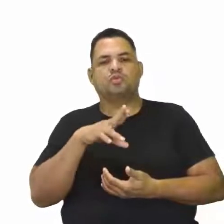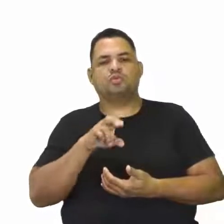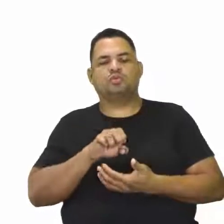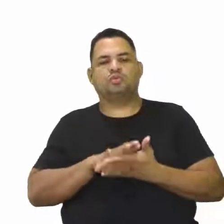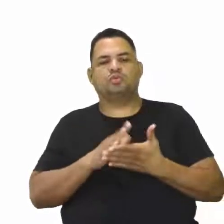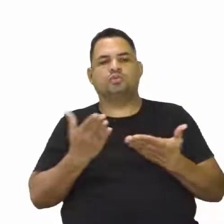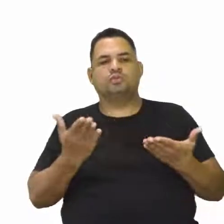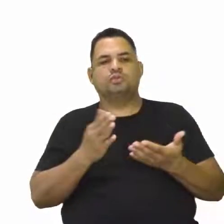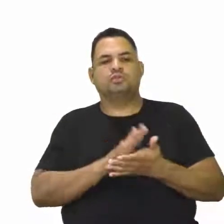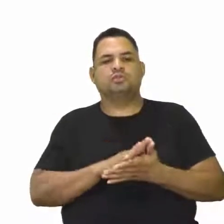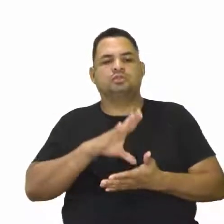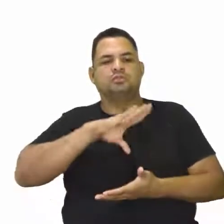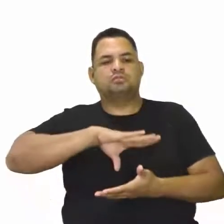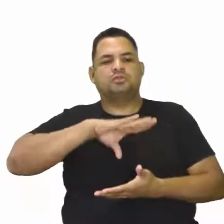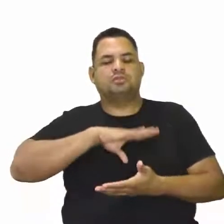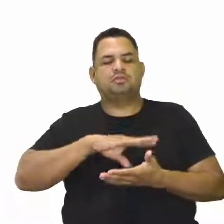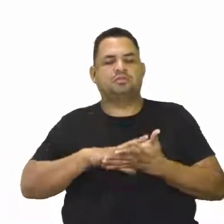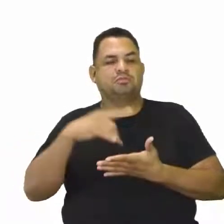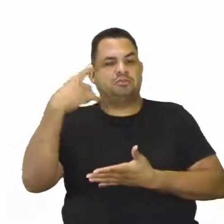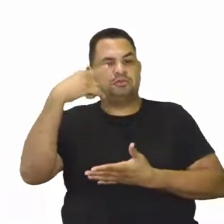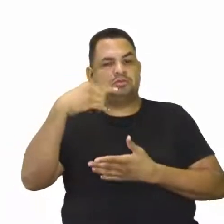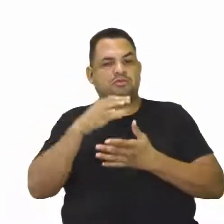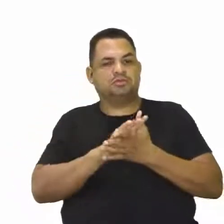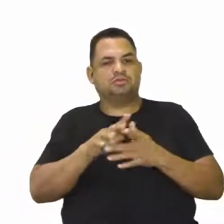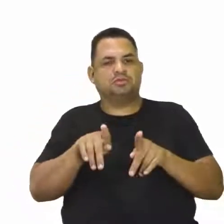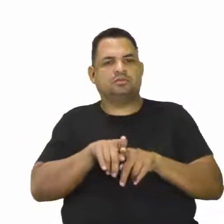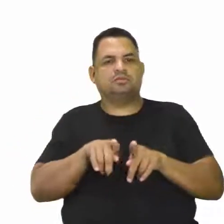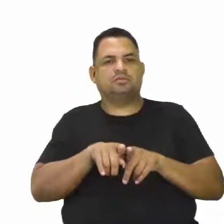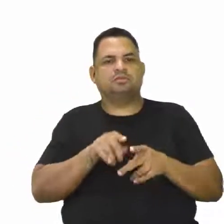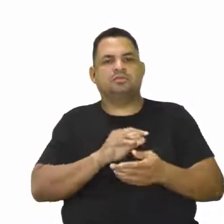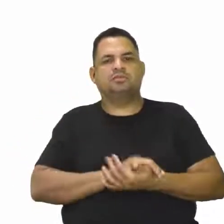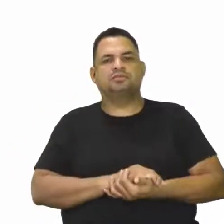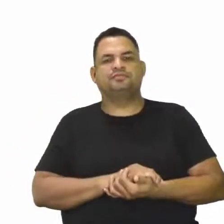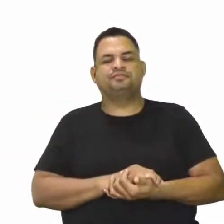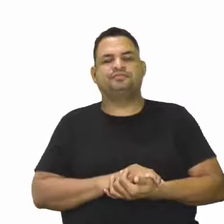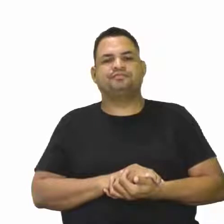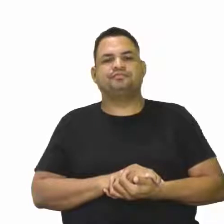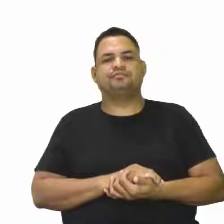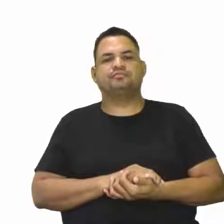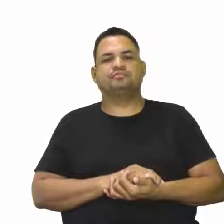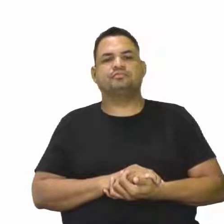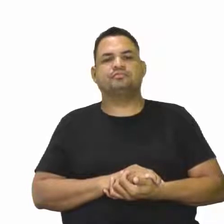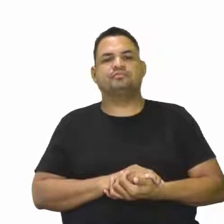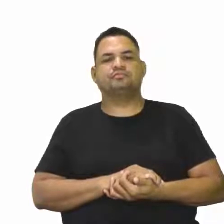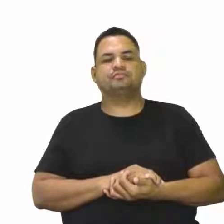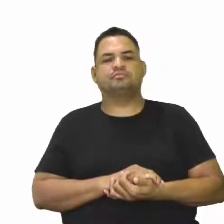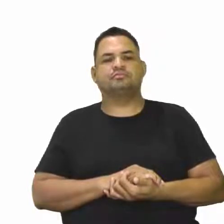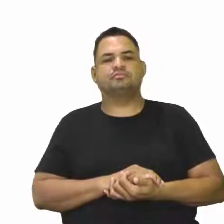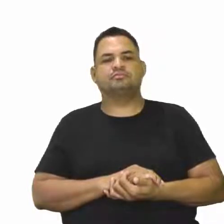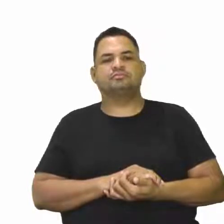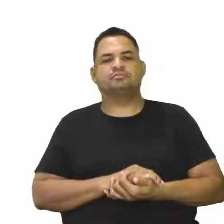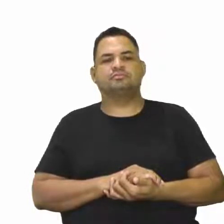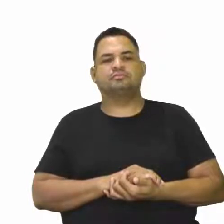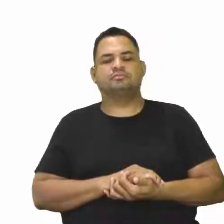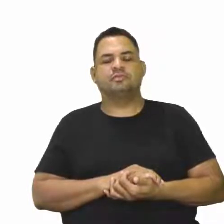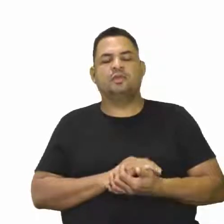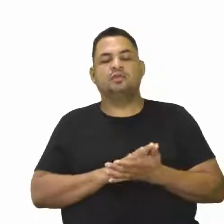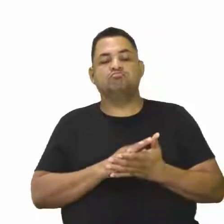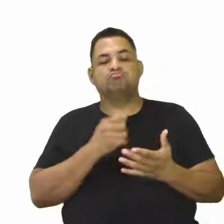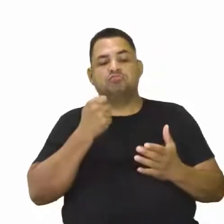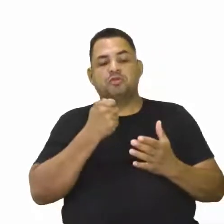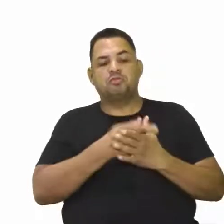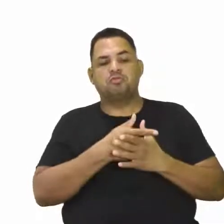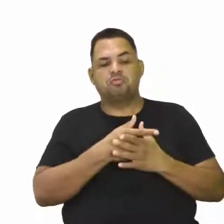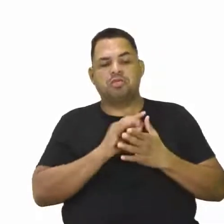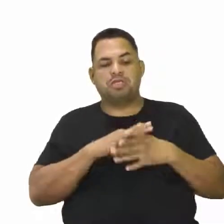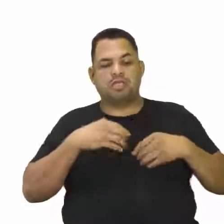língua portuguesa. Comprei los pantalones contra su voluntad. Comprei as calças contra